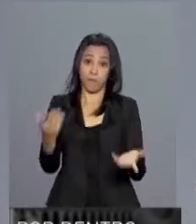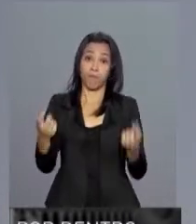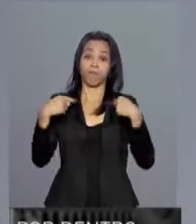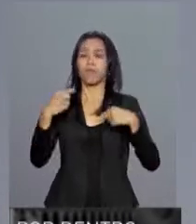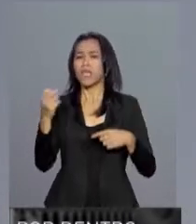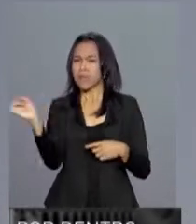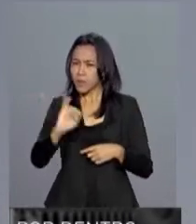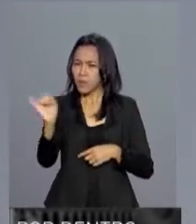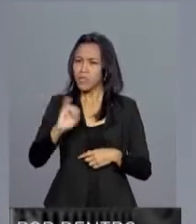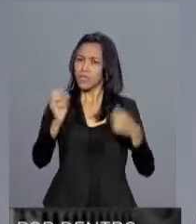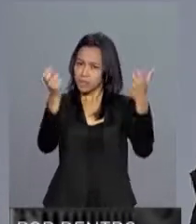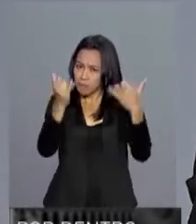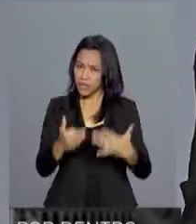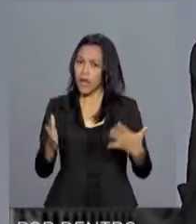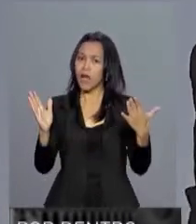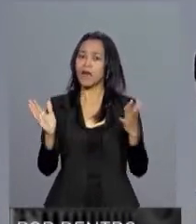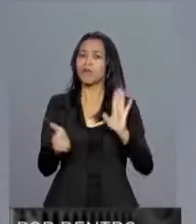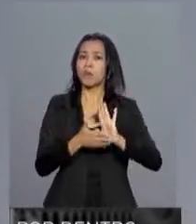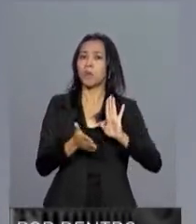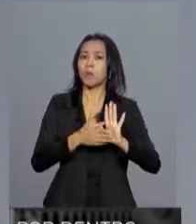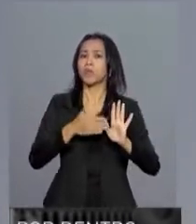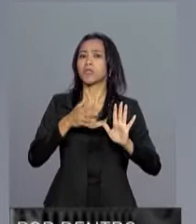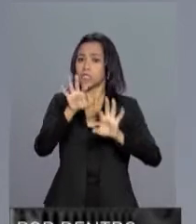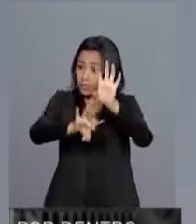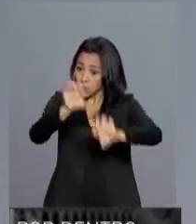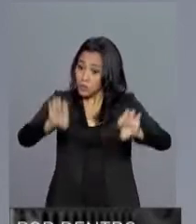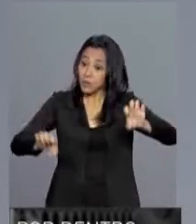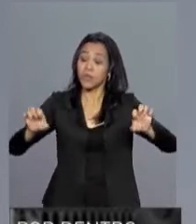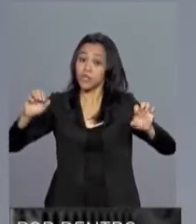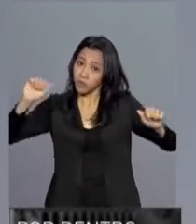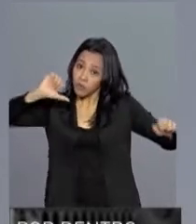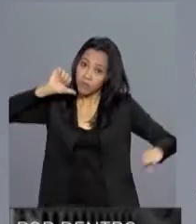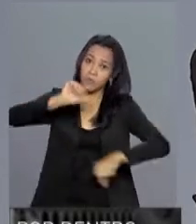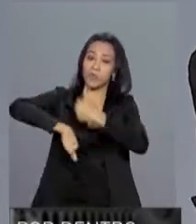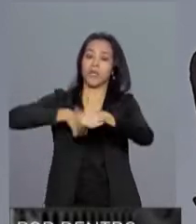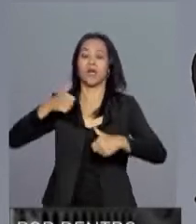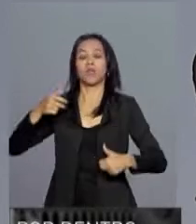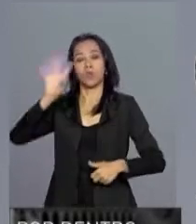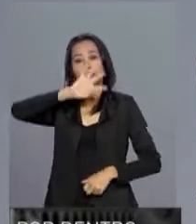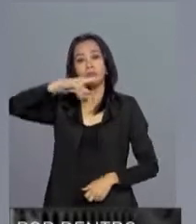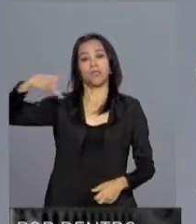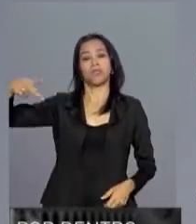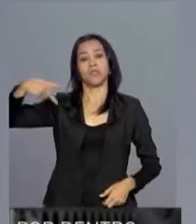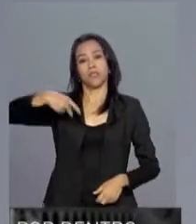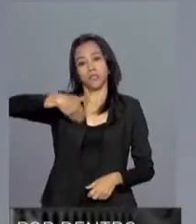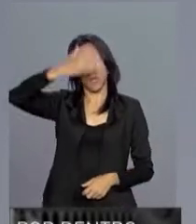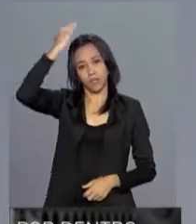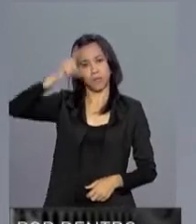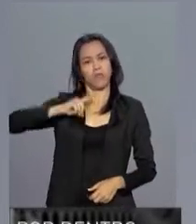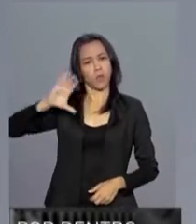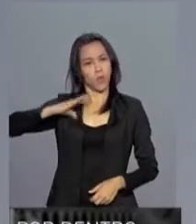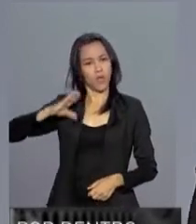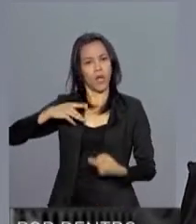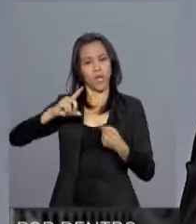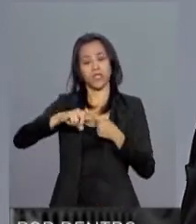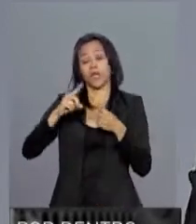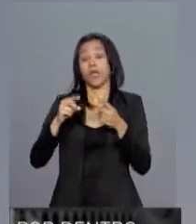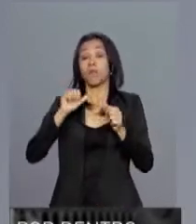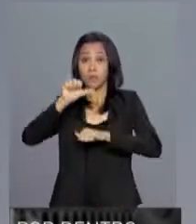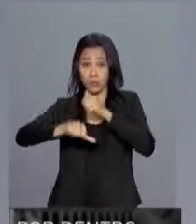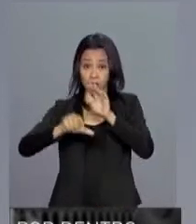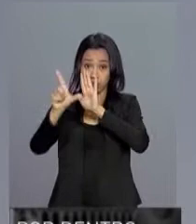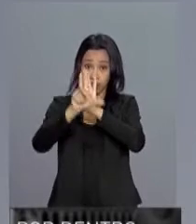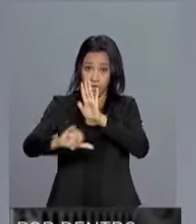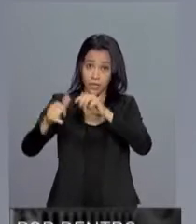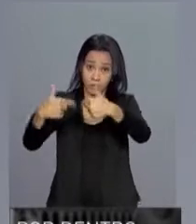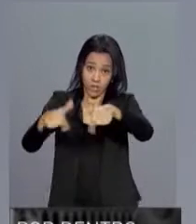feitas neste governo presidente teve a coragem é de realizar a reforma trabalhista que vai ter um impacto muito